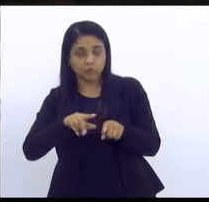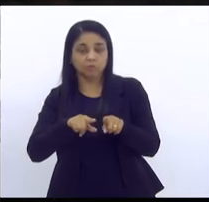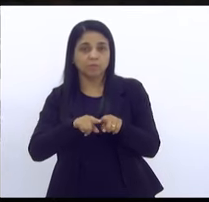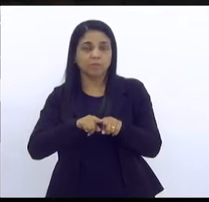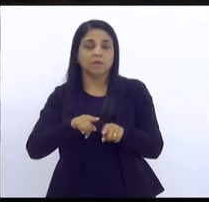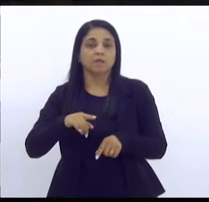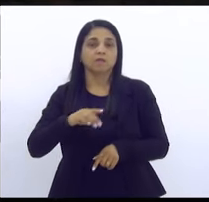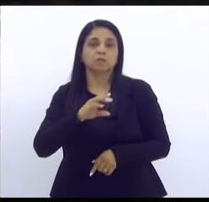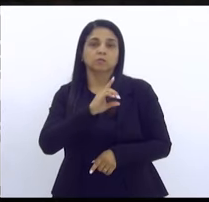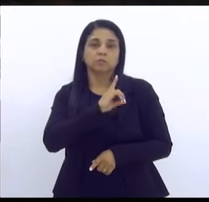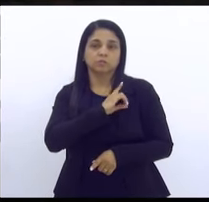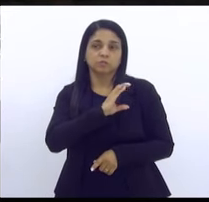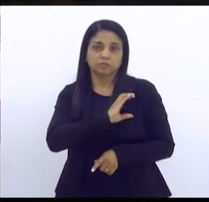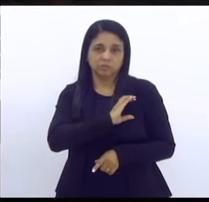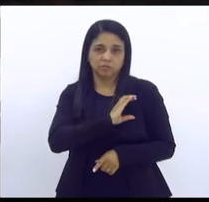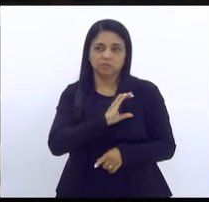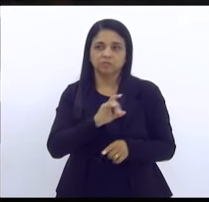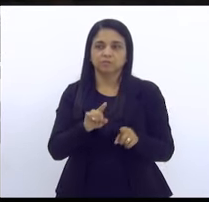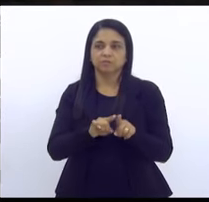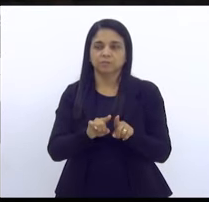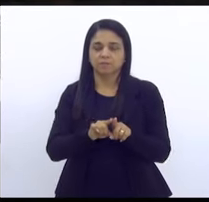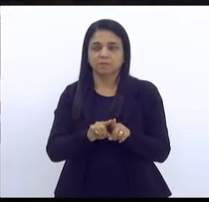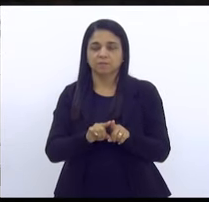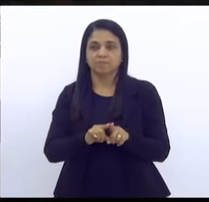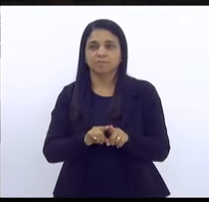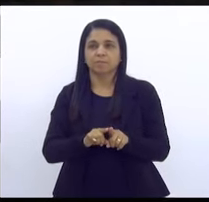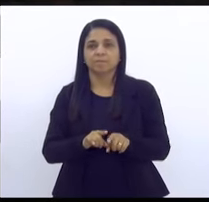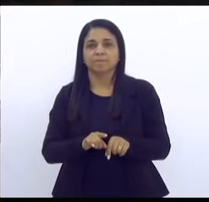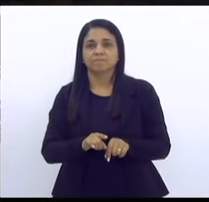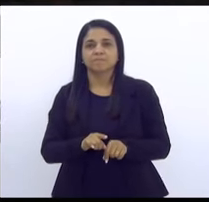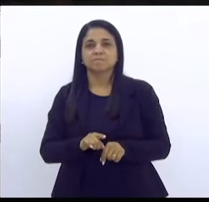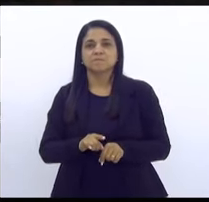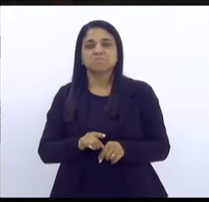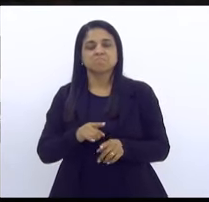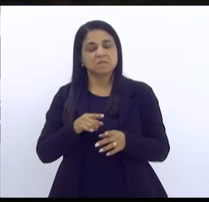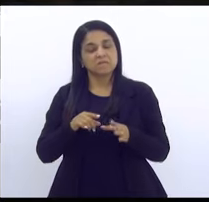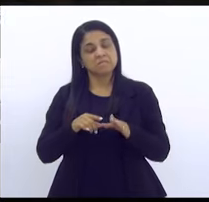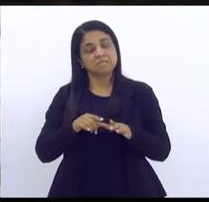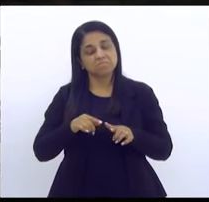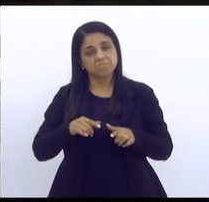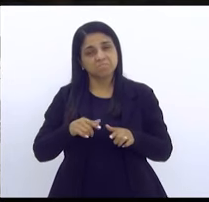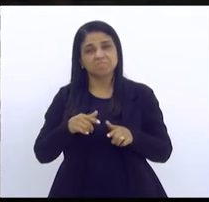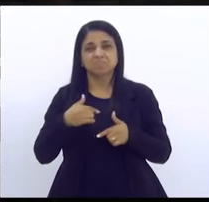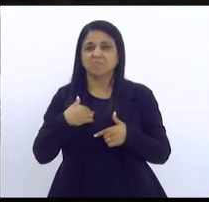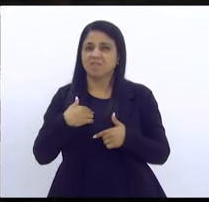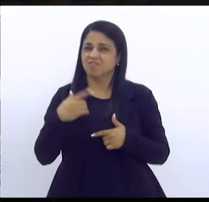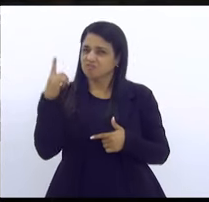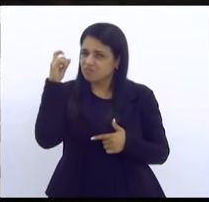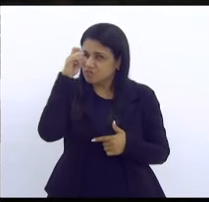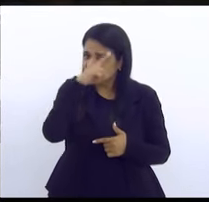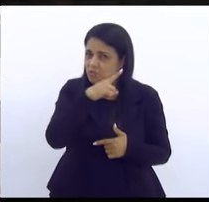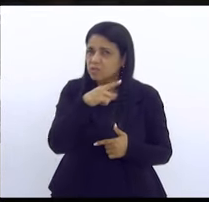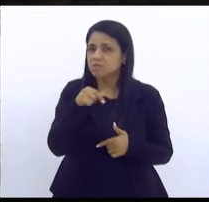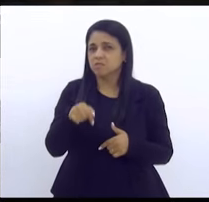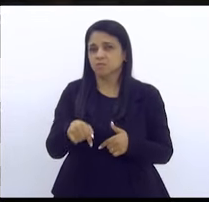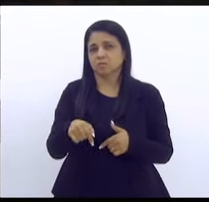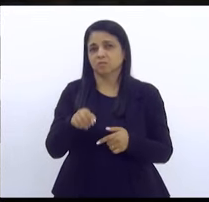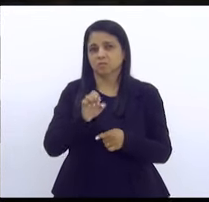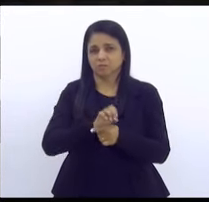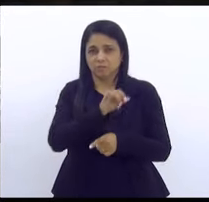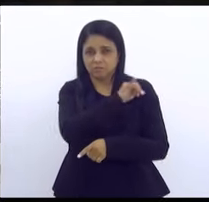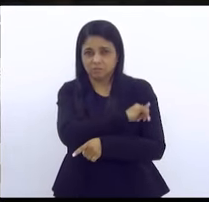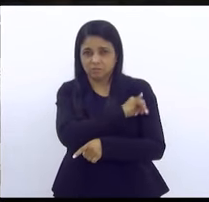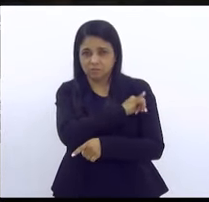seja, a gente tem uma situação de barbárie colocada na segurança pública no estado do Rio de Janeiro e,